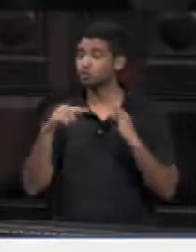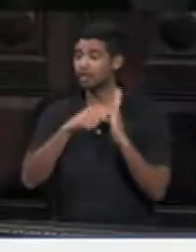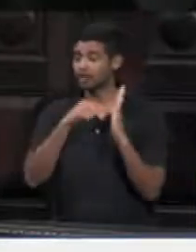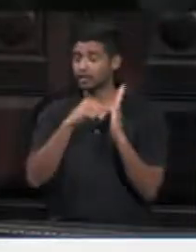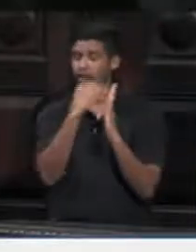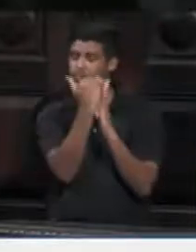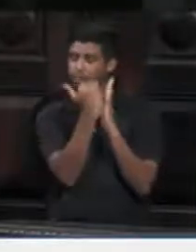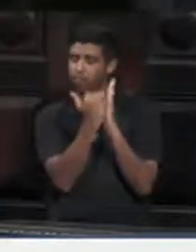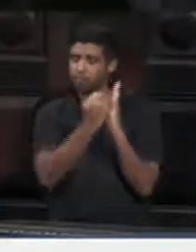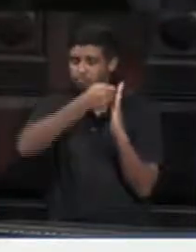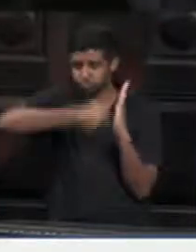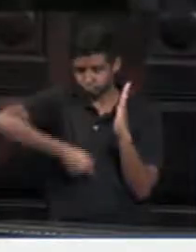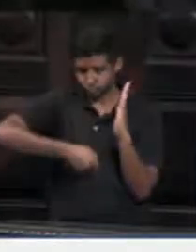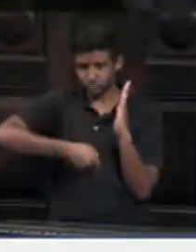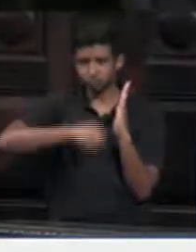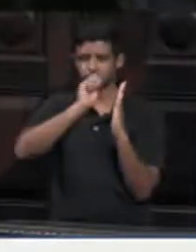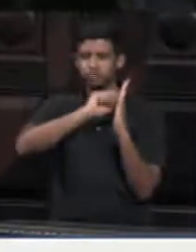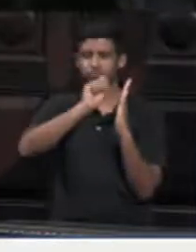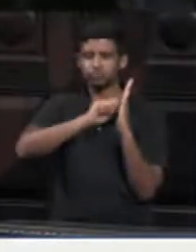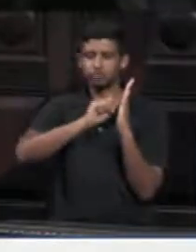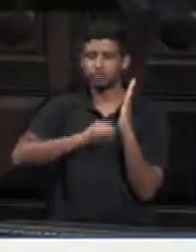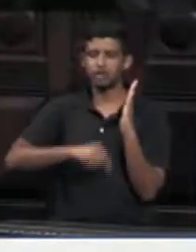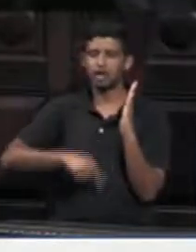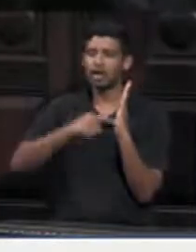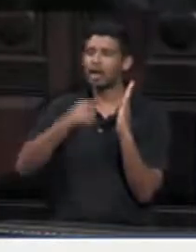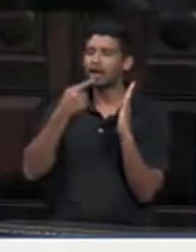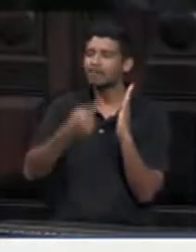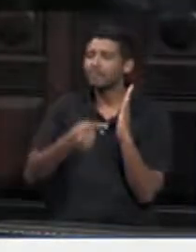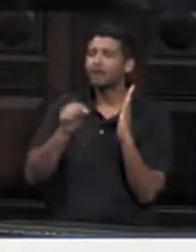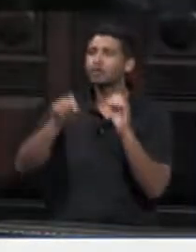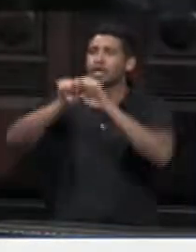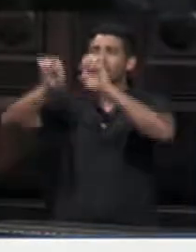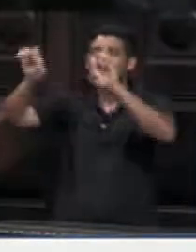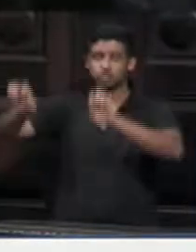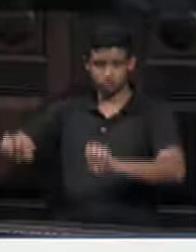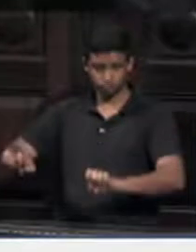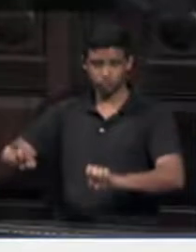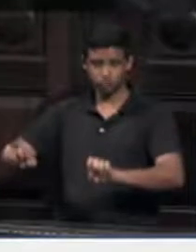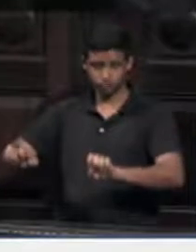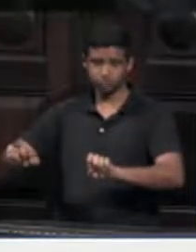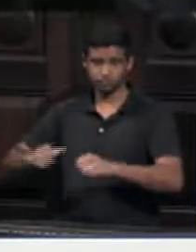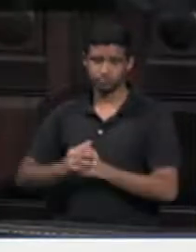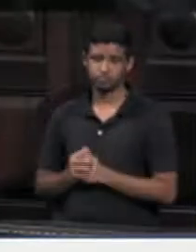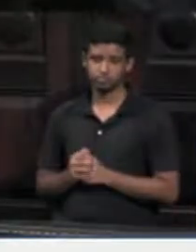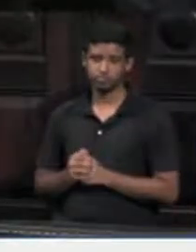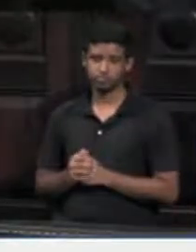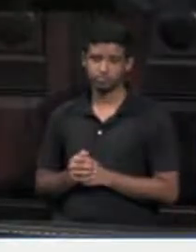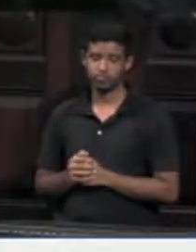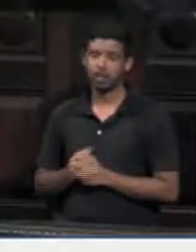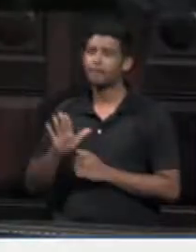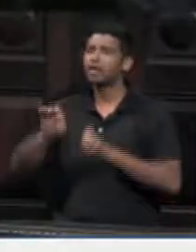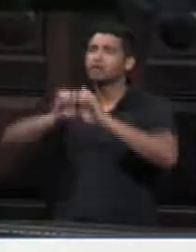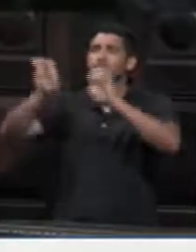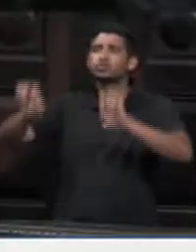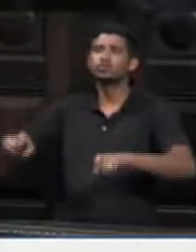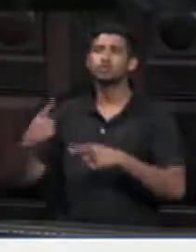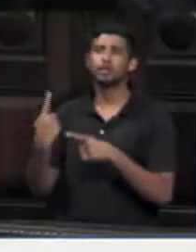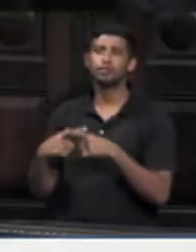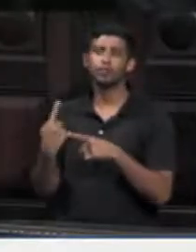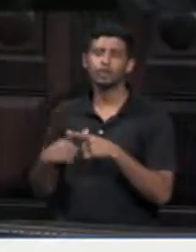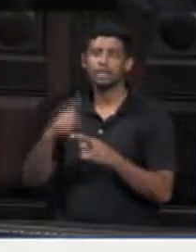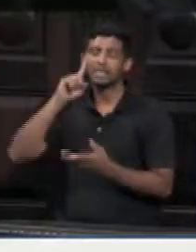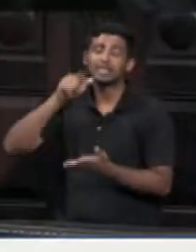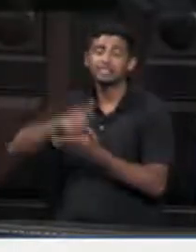que diga respeito à infraestrutura, dá para catar. Por quê? Porque a decisão